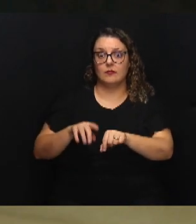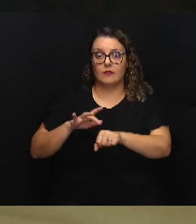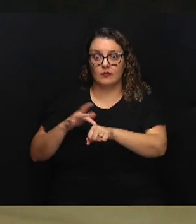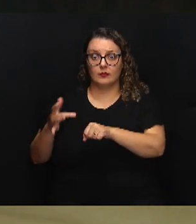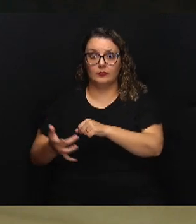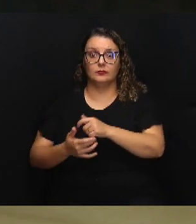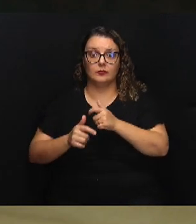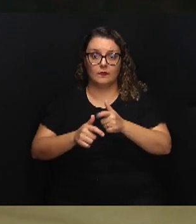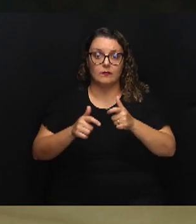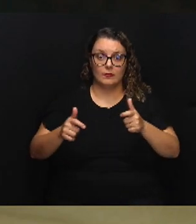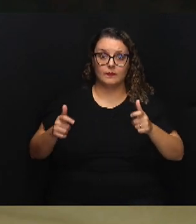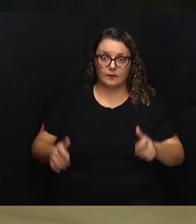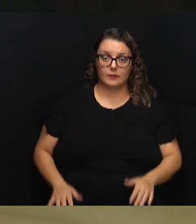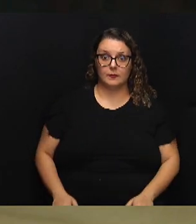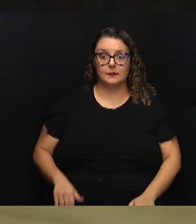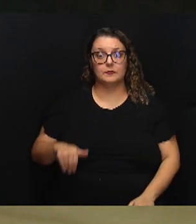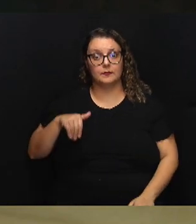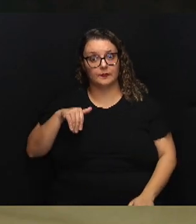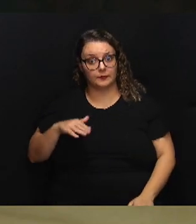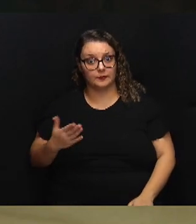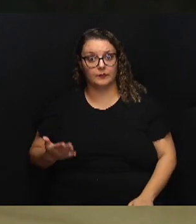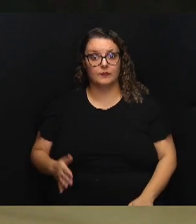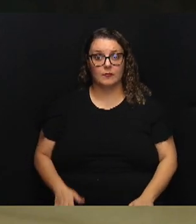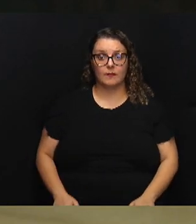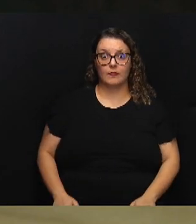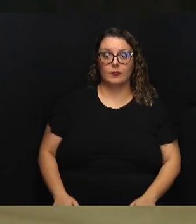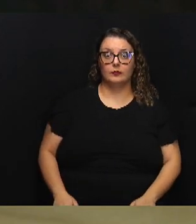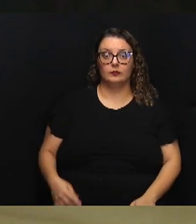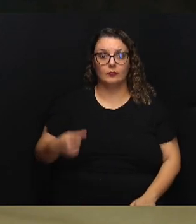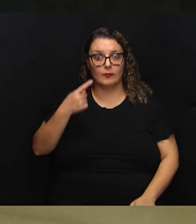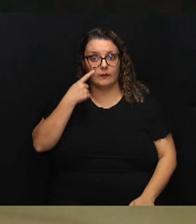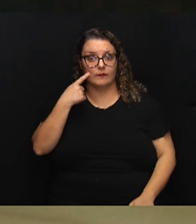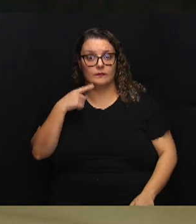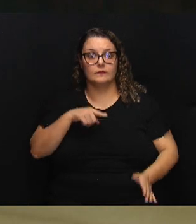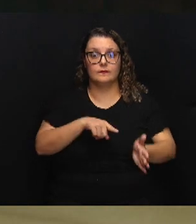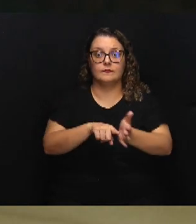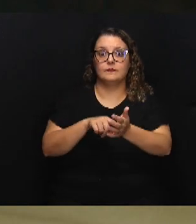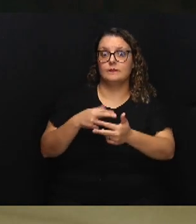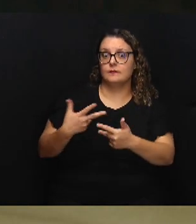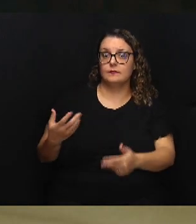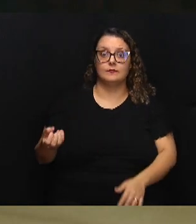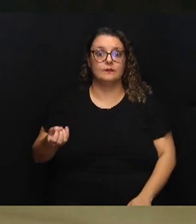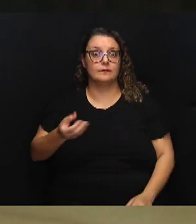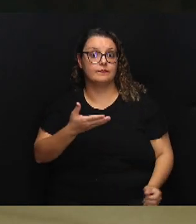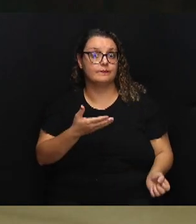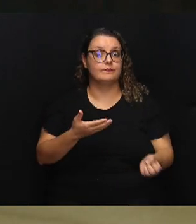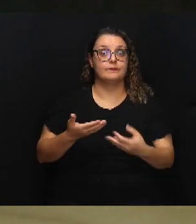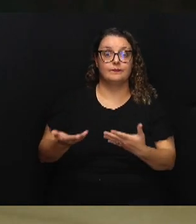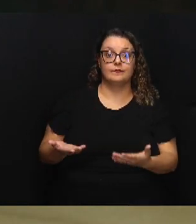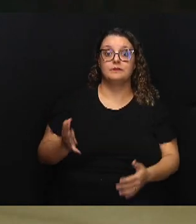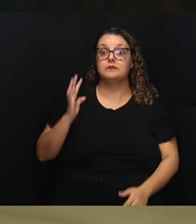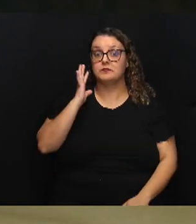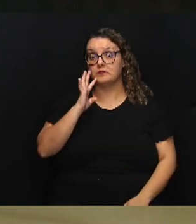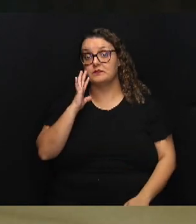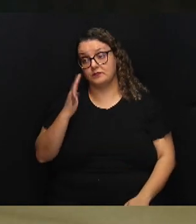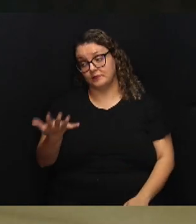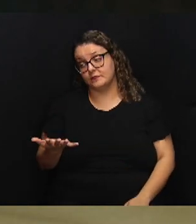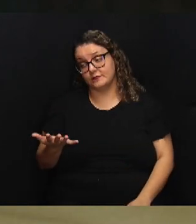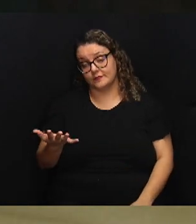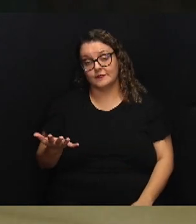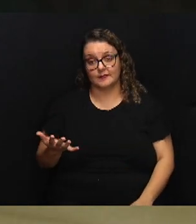vem crescendo cada dia mais, cada dia que você dá uma olhadinha, você vai pesquisar, tem algo novo, e que legal que